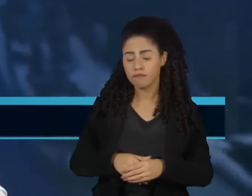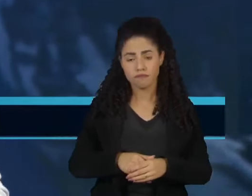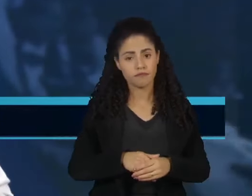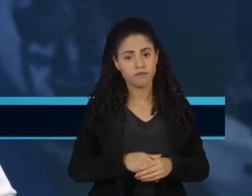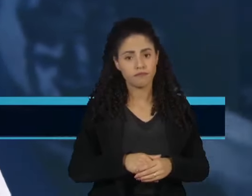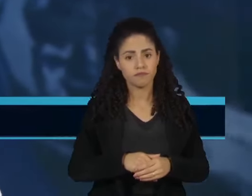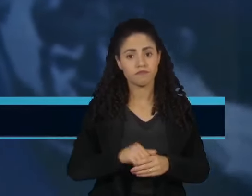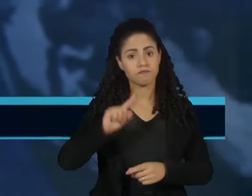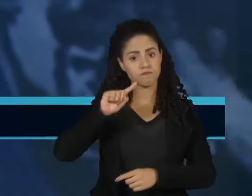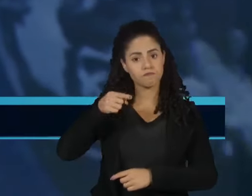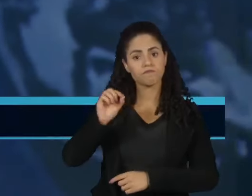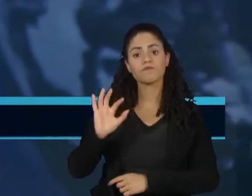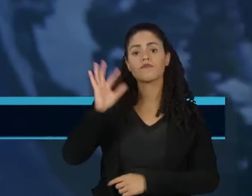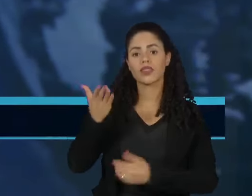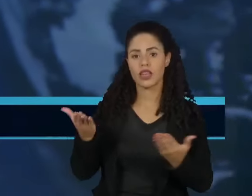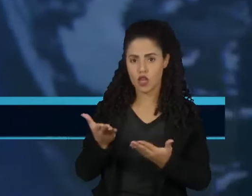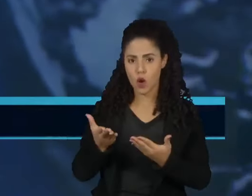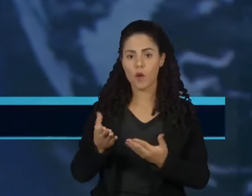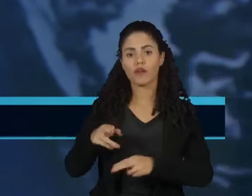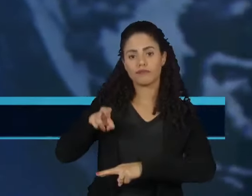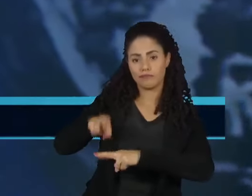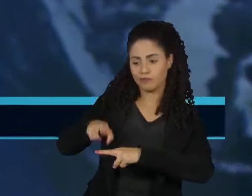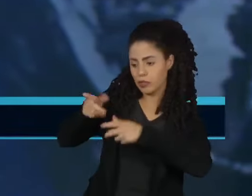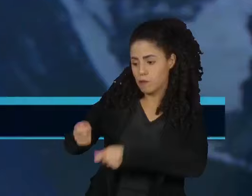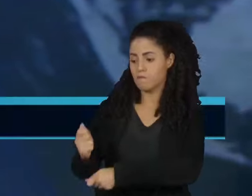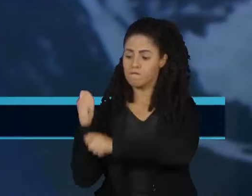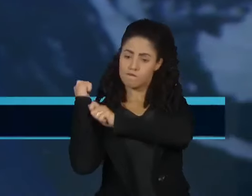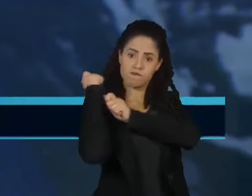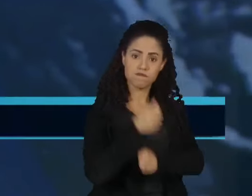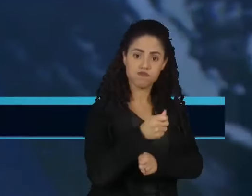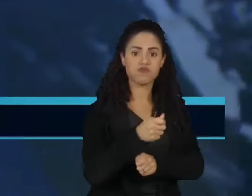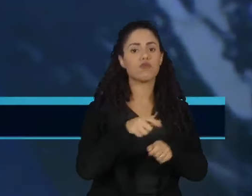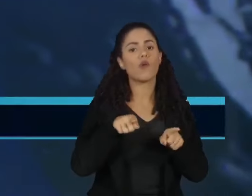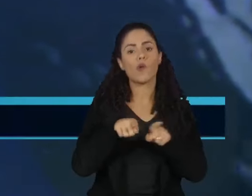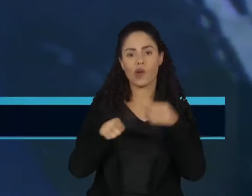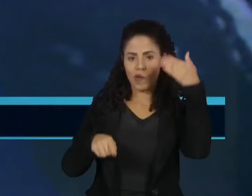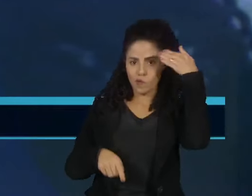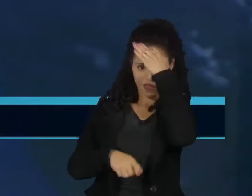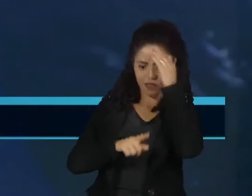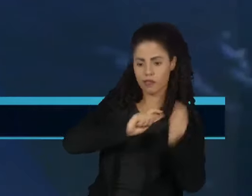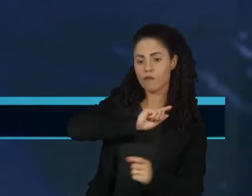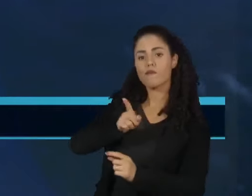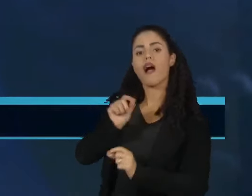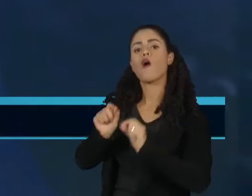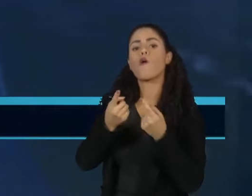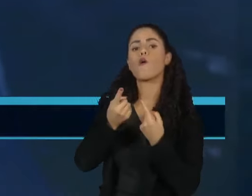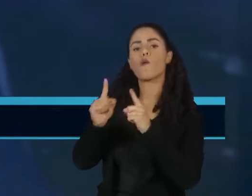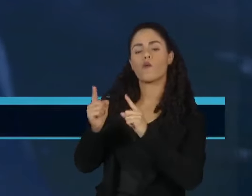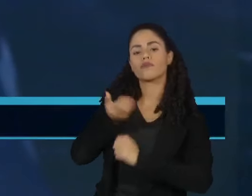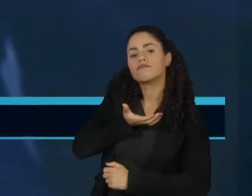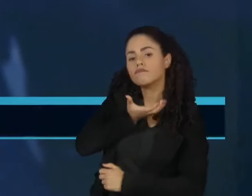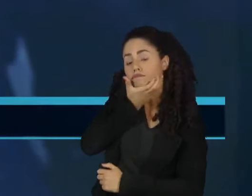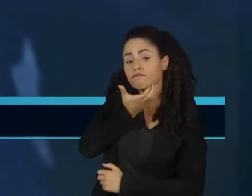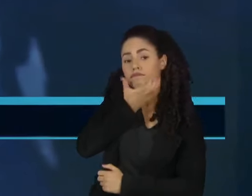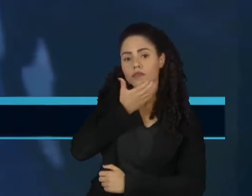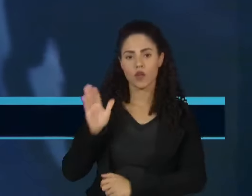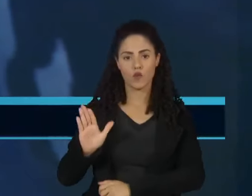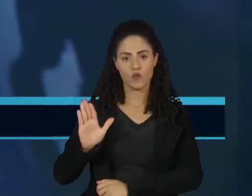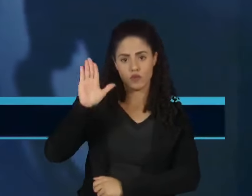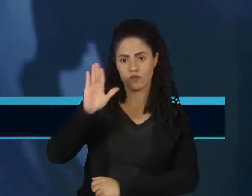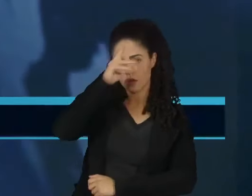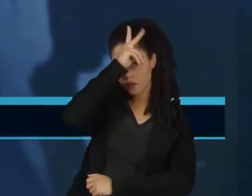E depois do episódio da cadeirada de José Luiz da Atena em Pablo Marçal, no debate da TV Cultura, os candidatos à Prefeitura de São